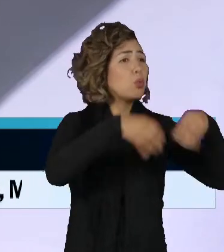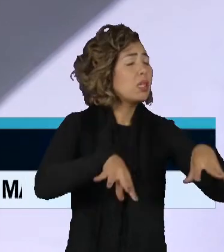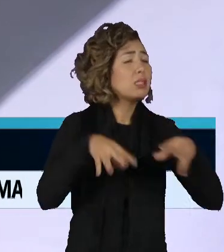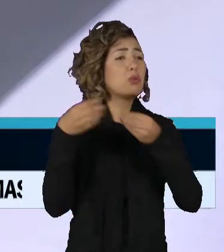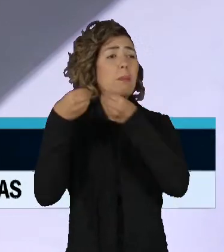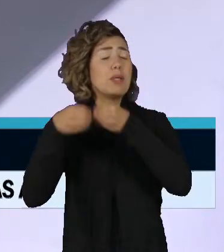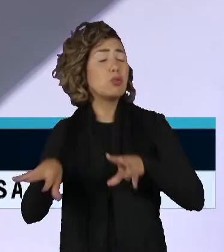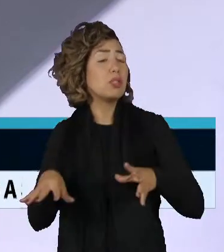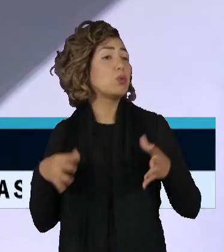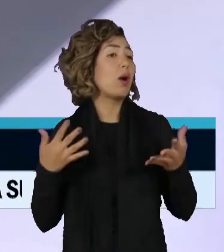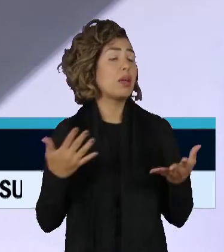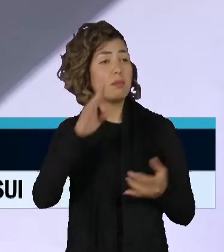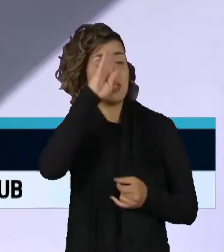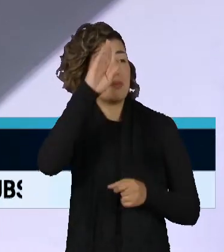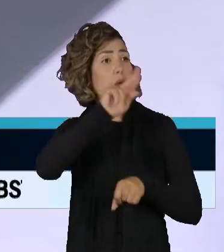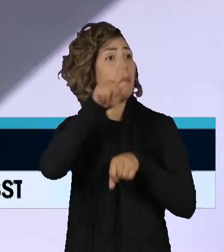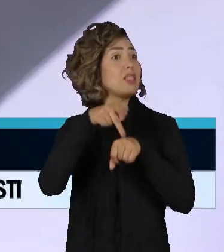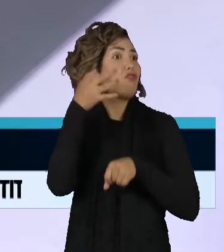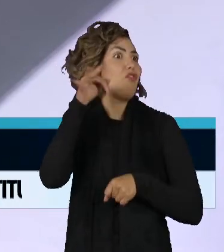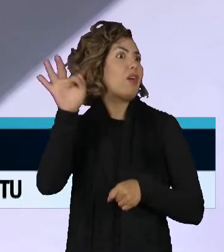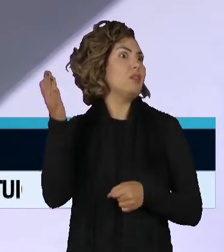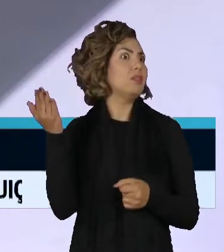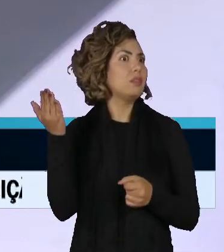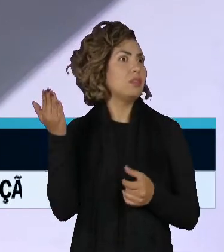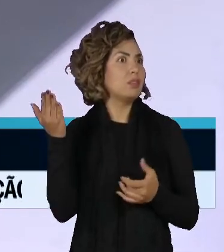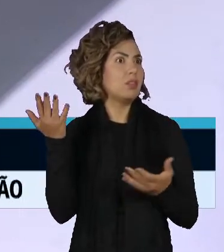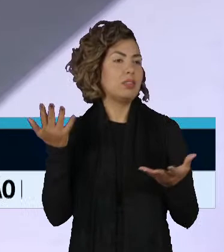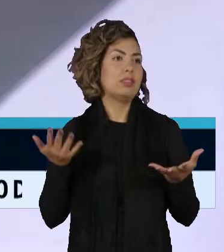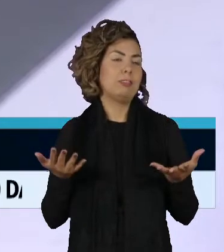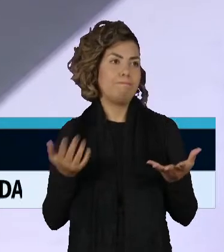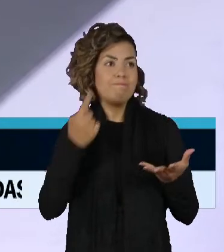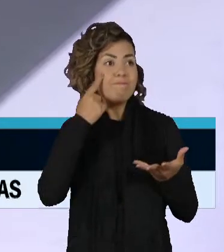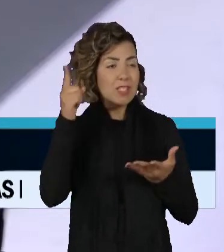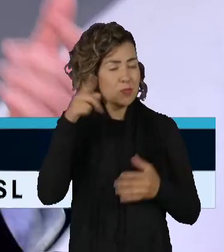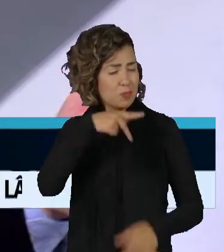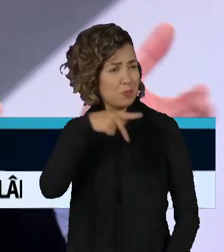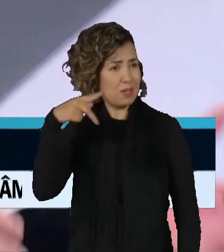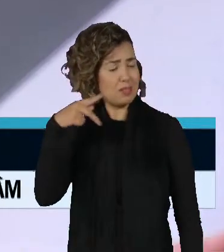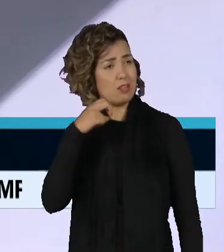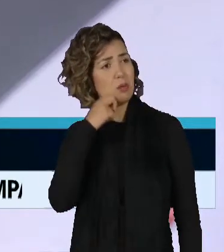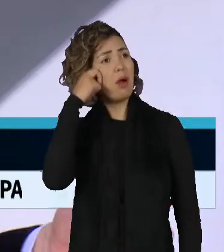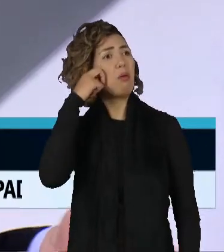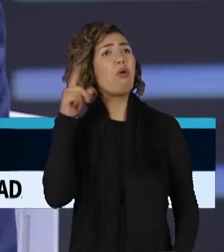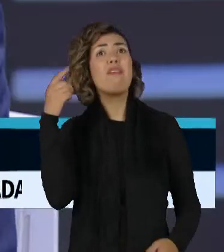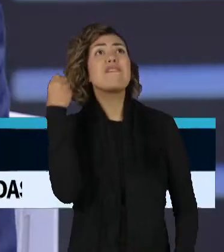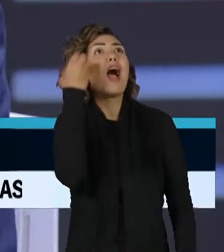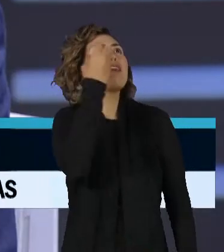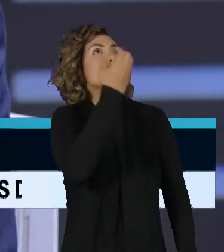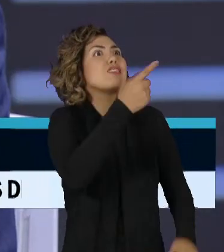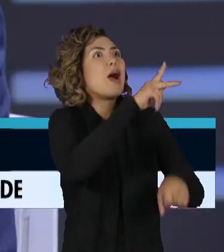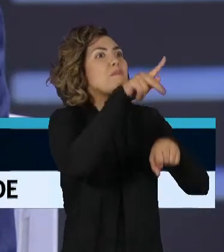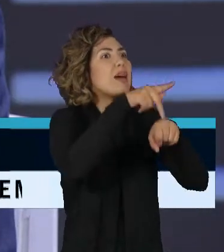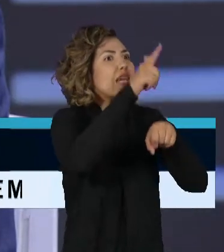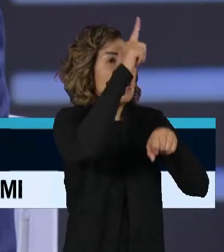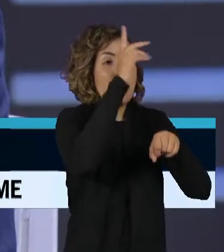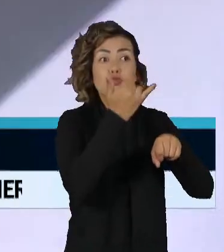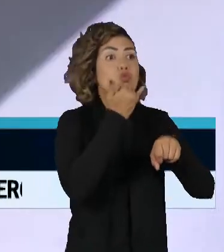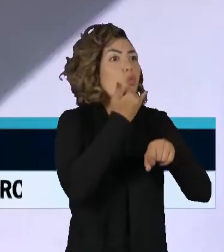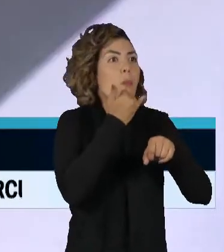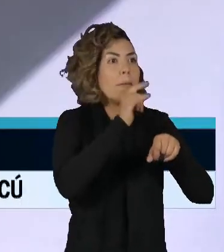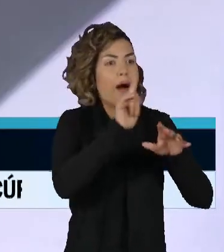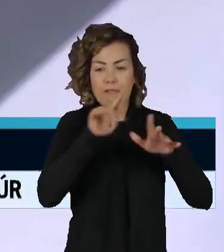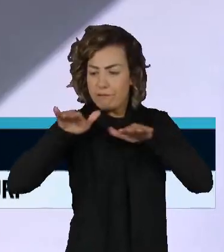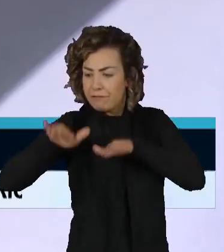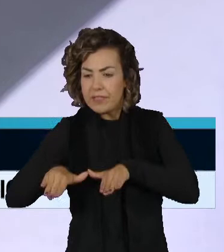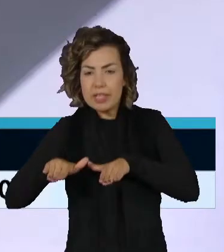emoção muito grande na França, né? Quer dizer, a ponto de o próprio Macron cancelar a viagem para a Alemanha e está com dificuldade